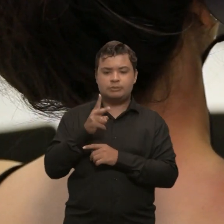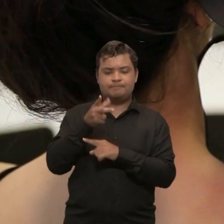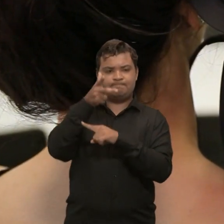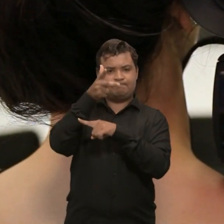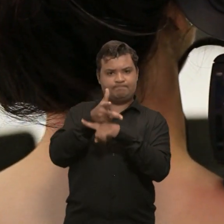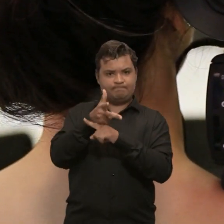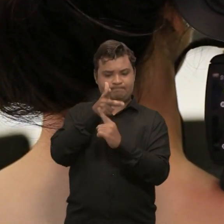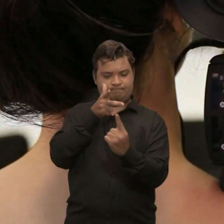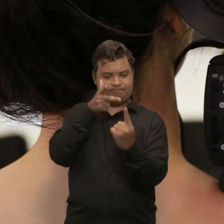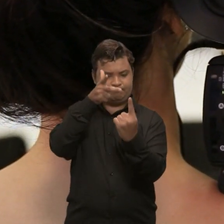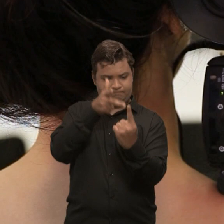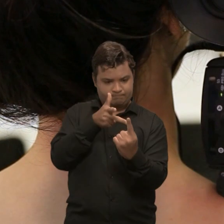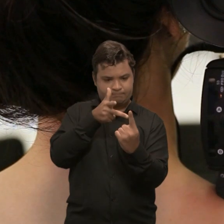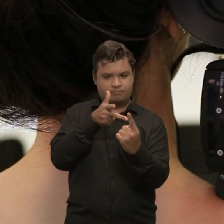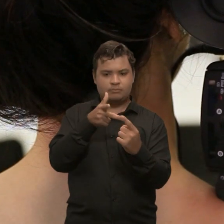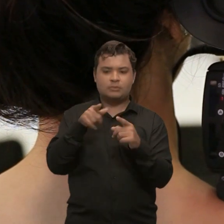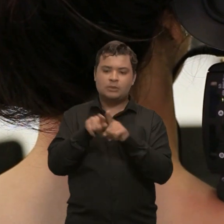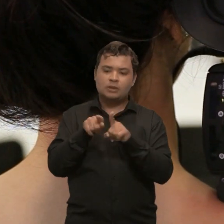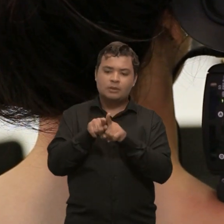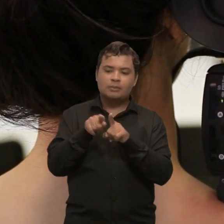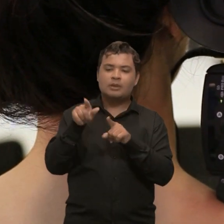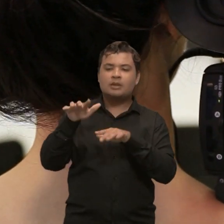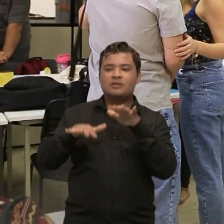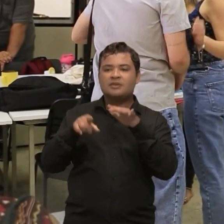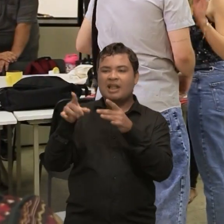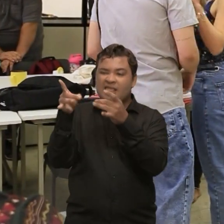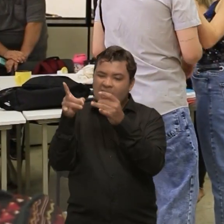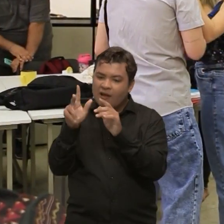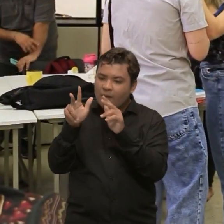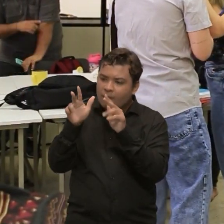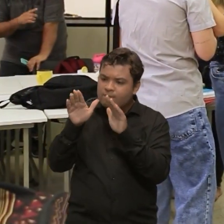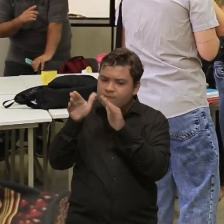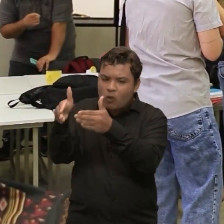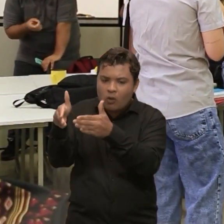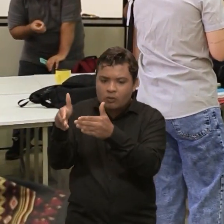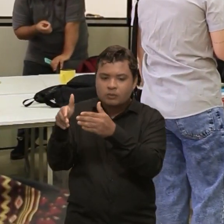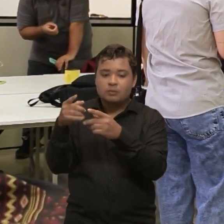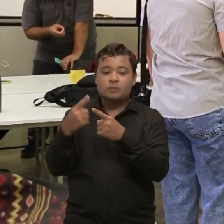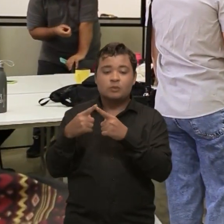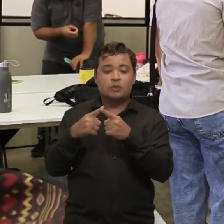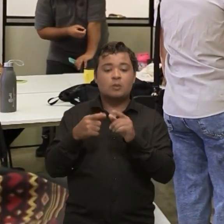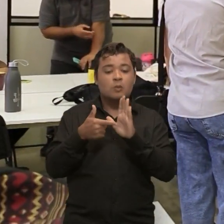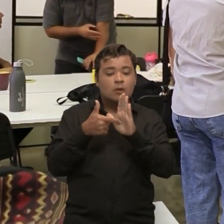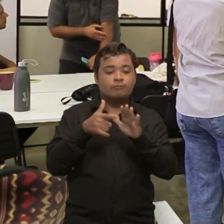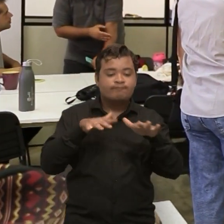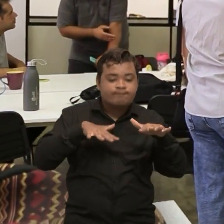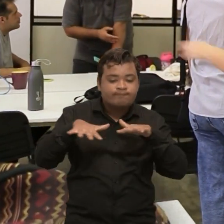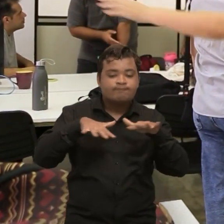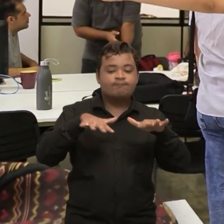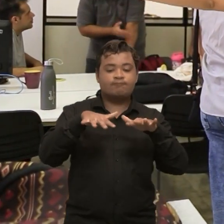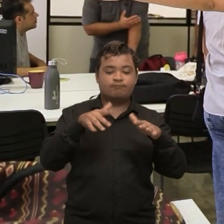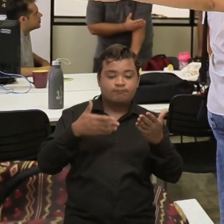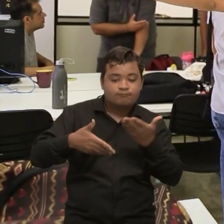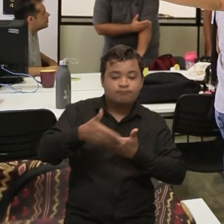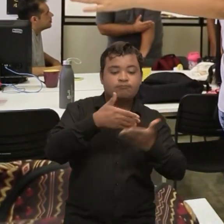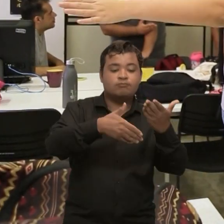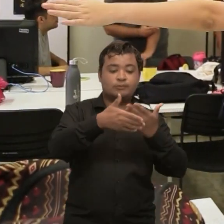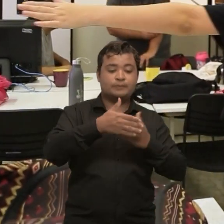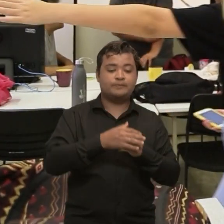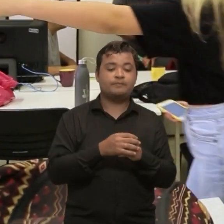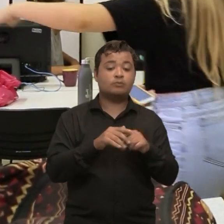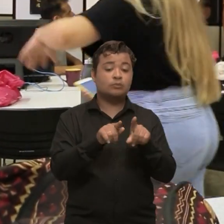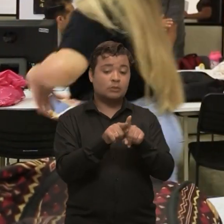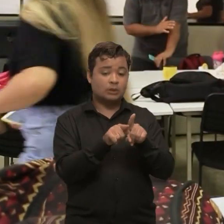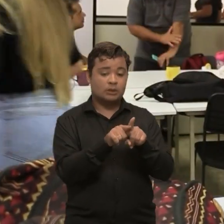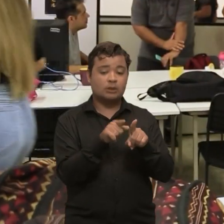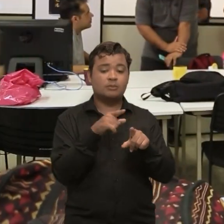pessoa, câmera detalhe, foco detalhe e tudo mais, para a gente dar essa dinamicidade para o curta-metragem. E a gente também está fazendo